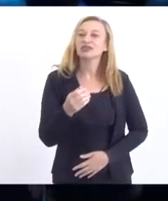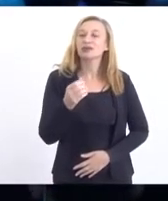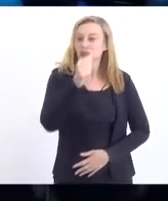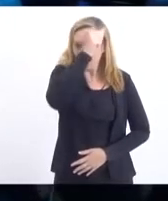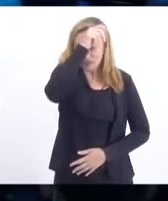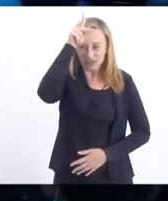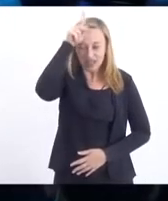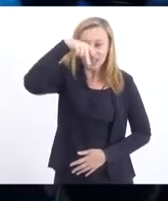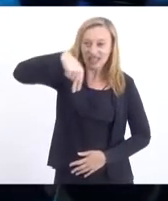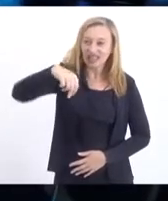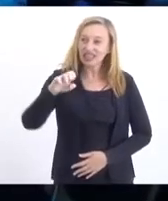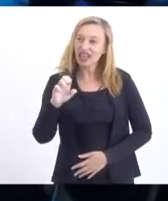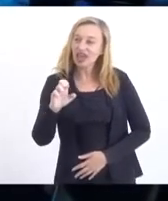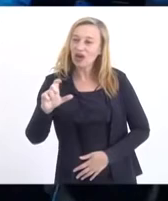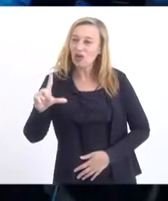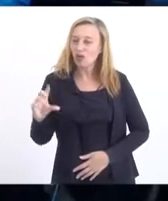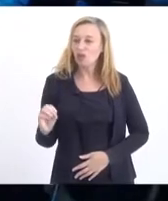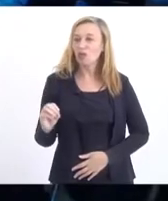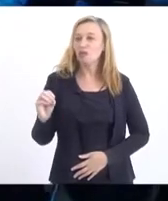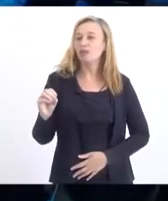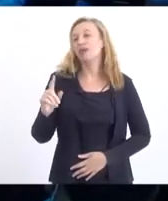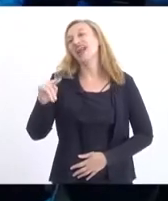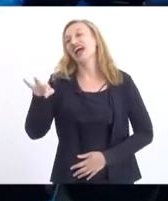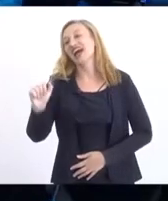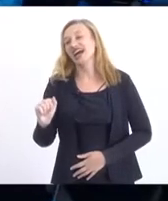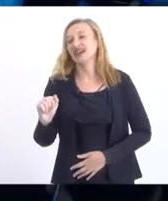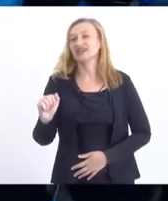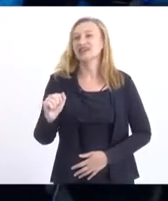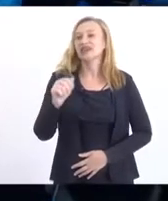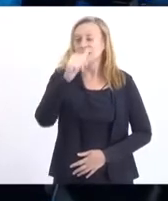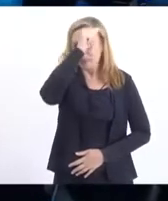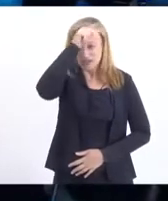Pelanca, prefeito do município de Italva.